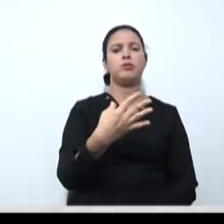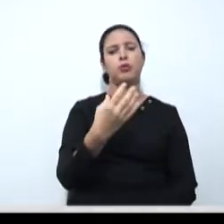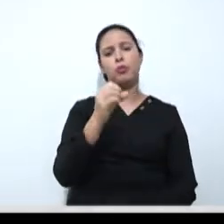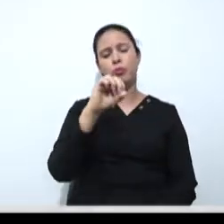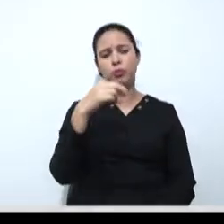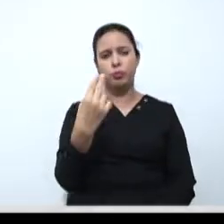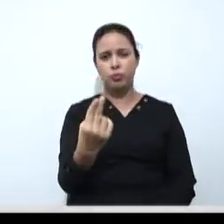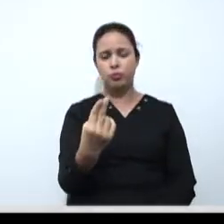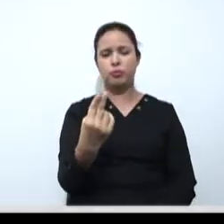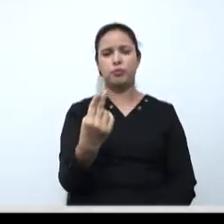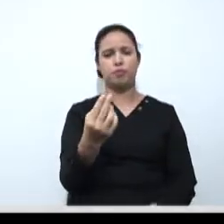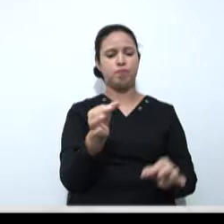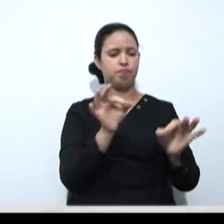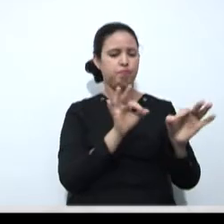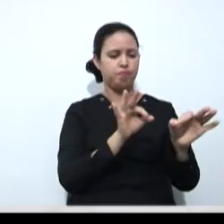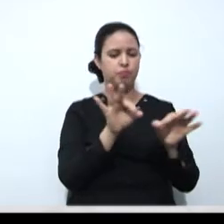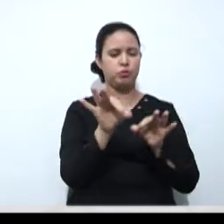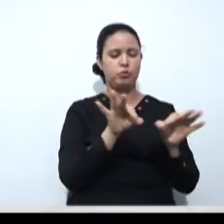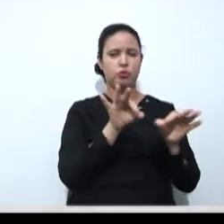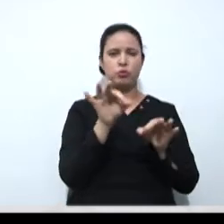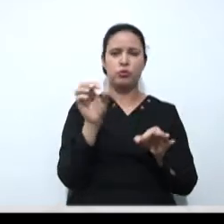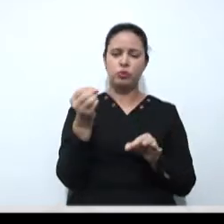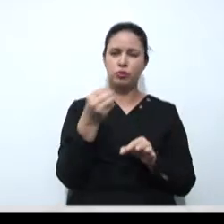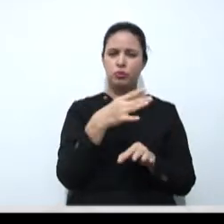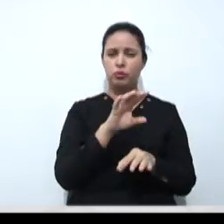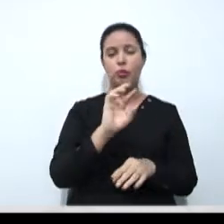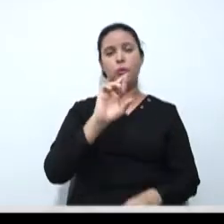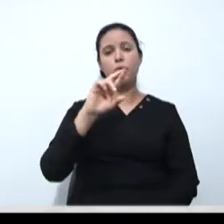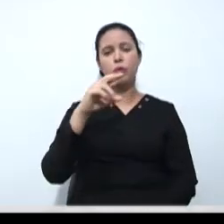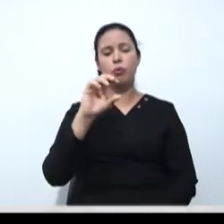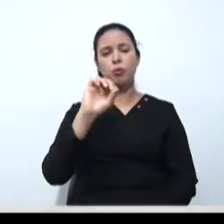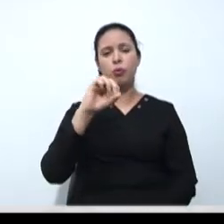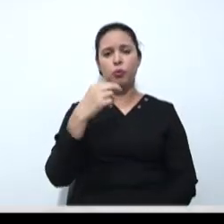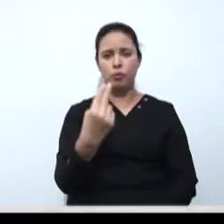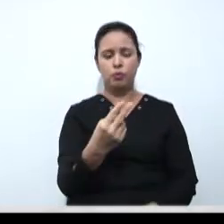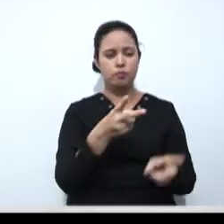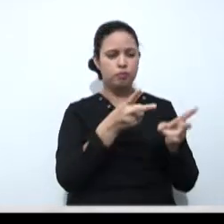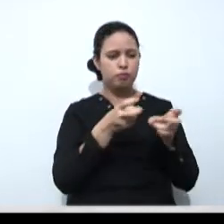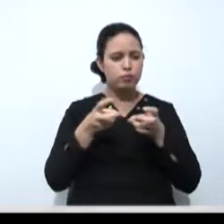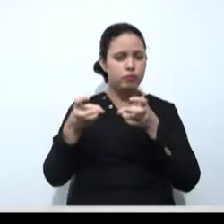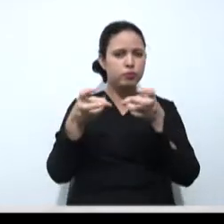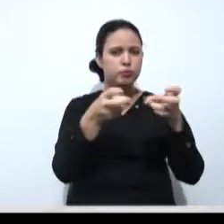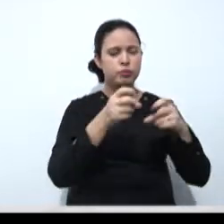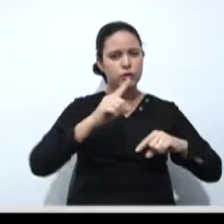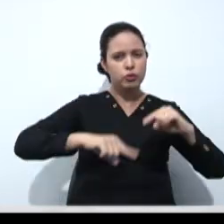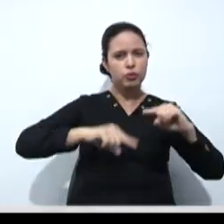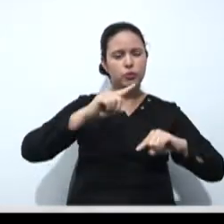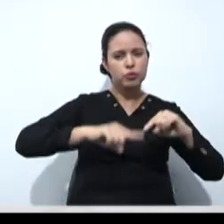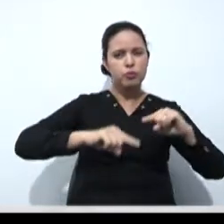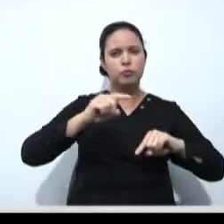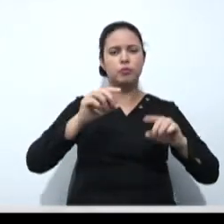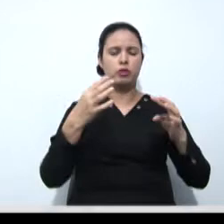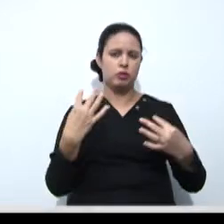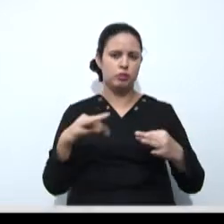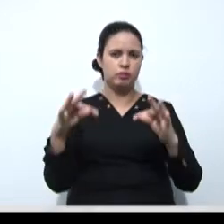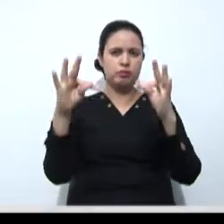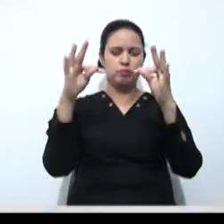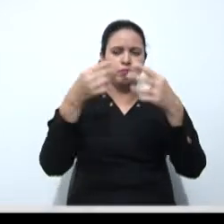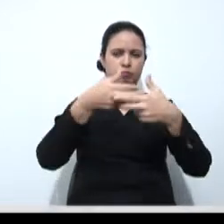novas formas de organizar, ou pela exploração de novos recursos, materiais e